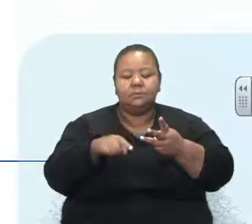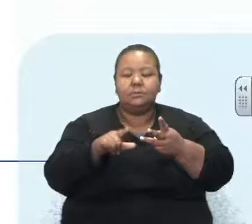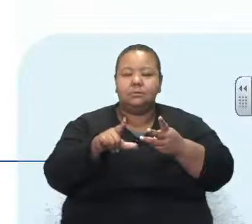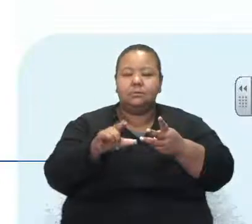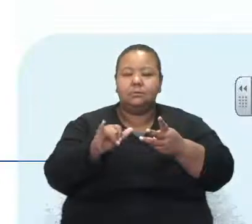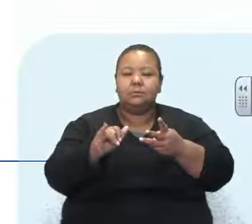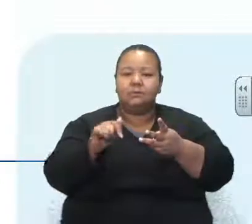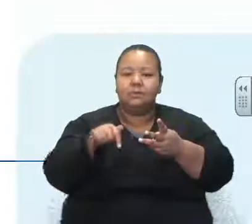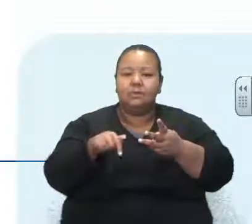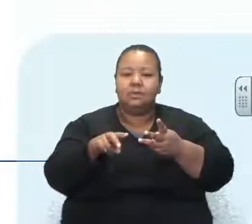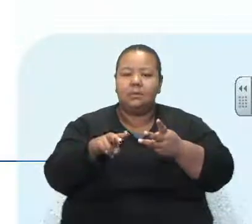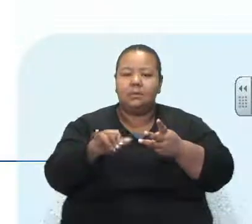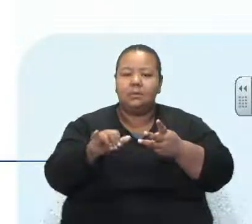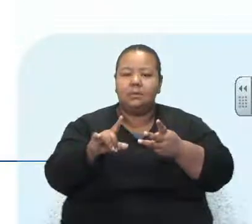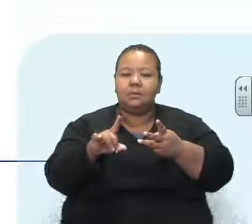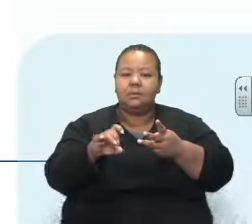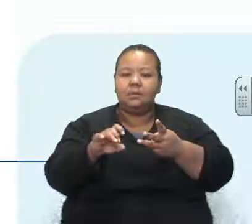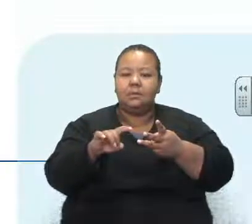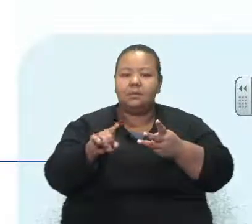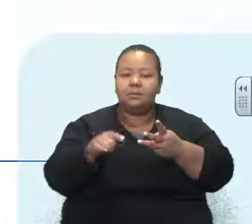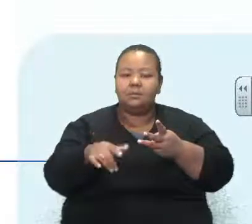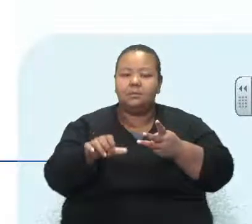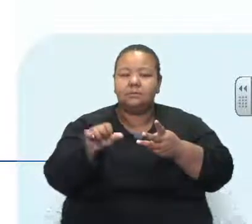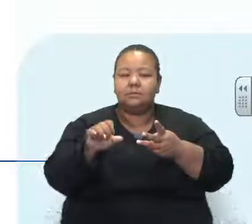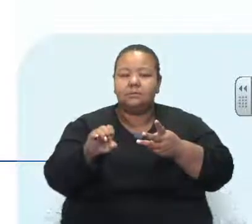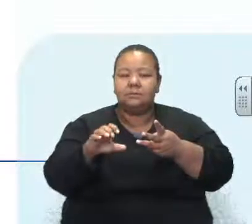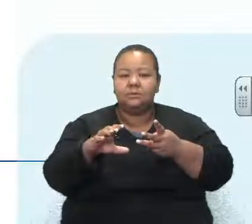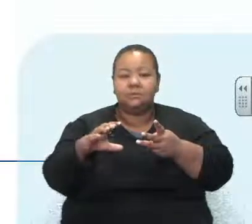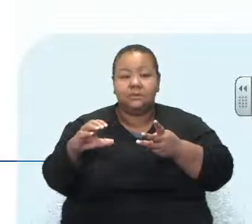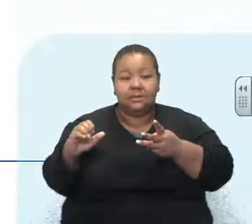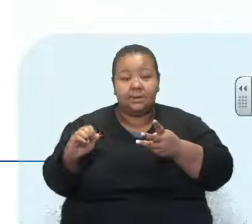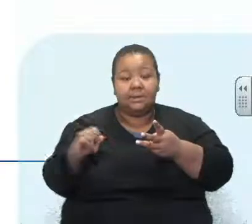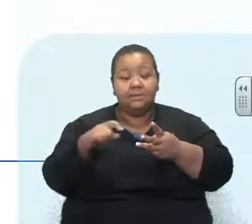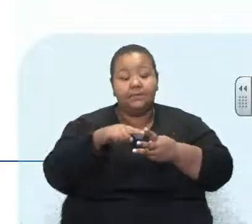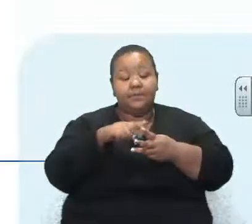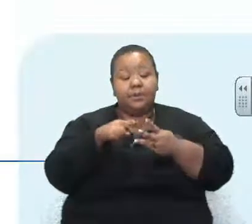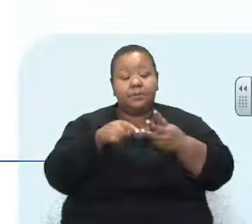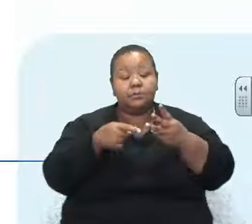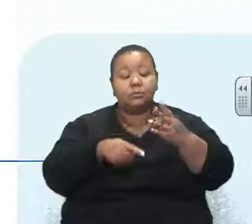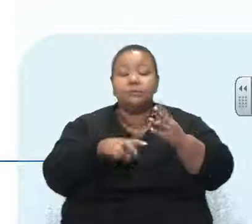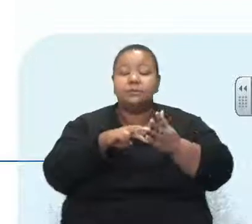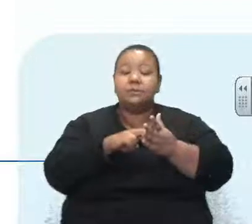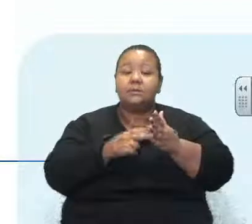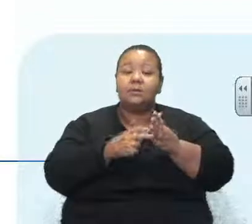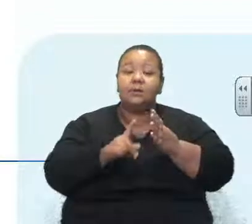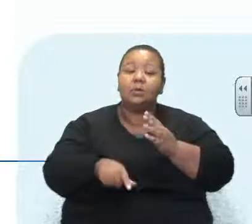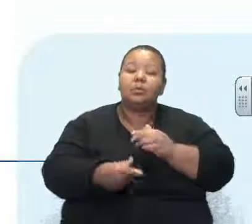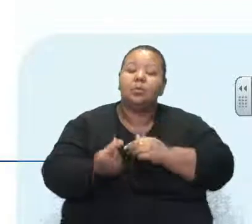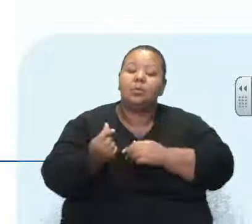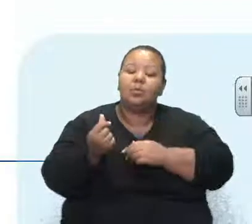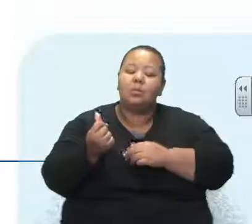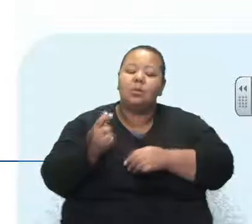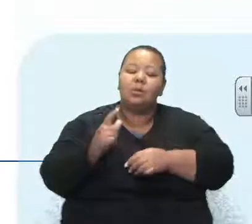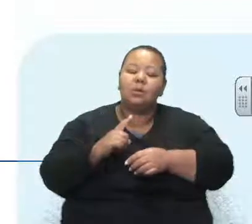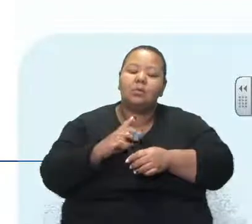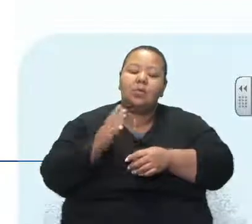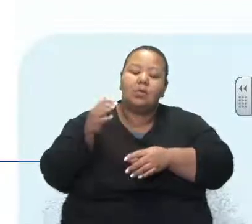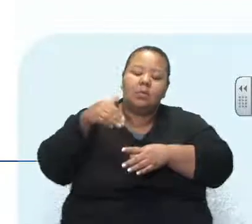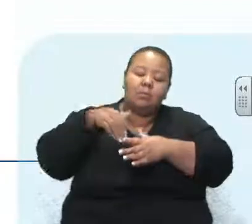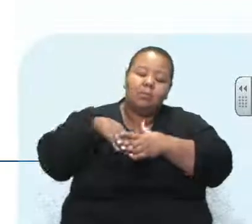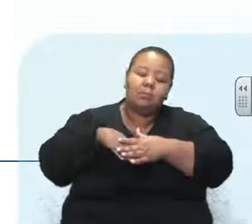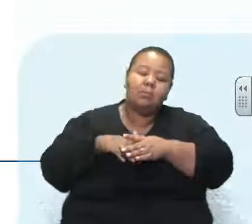de liquidez, é aquela quantidade, é aquele valor que eu tenho, que eu sei que eu sou capaz de honrar meus compromissos. Eu vou